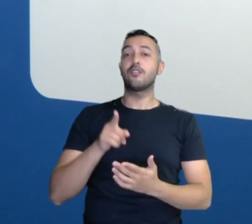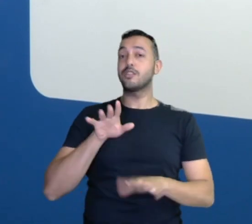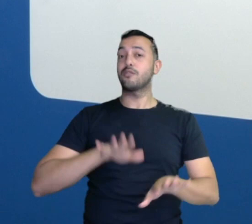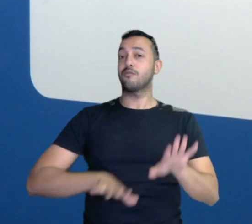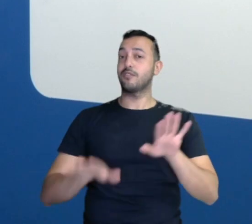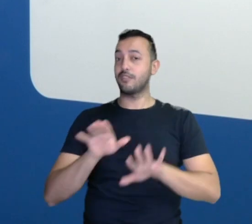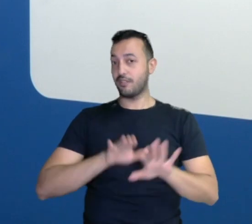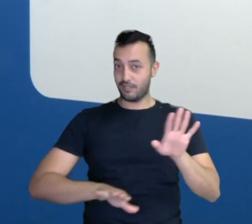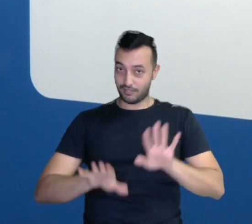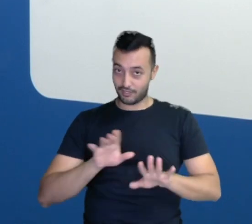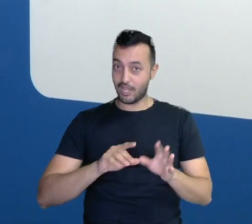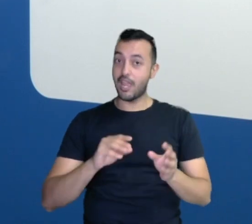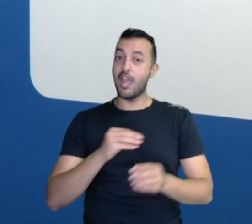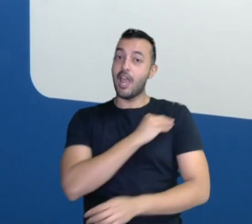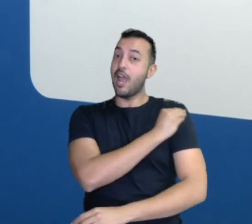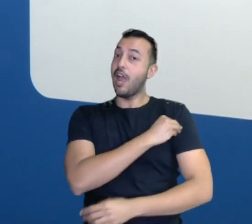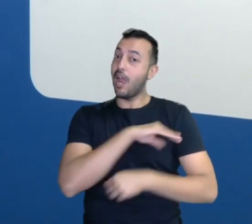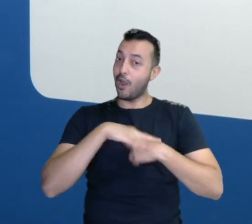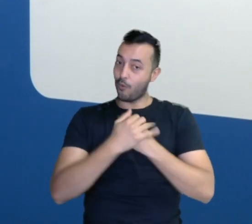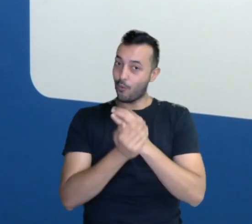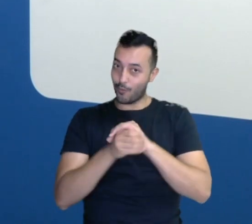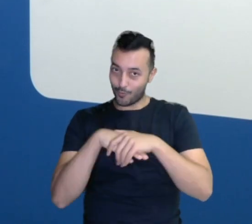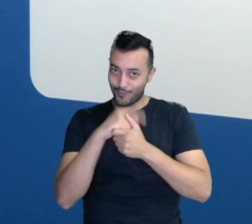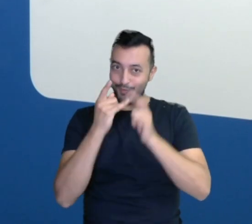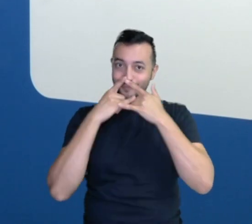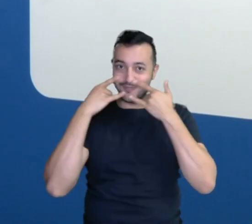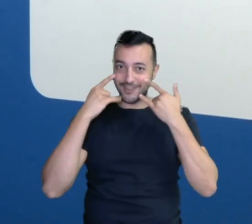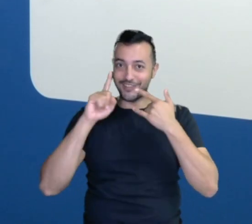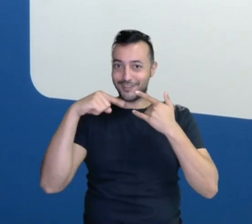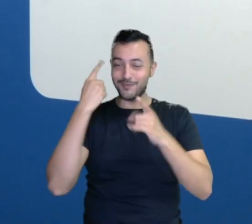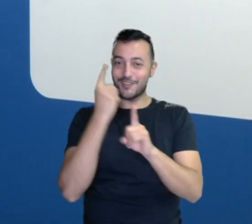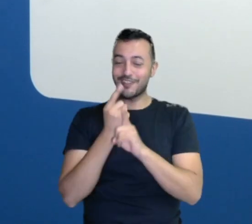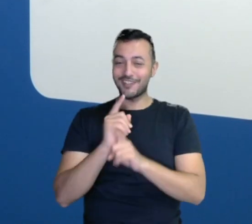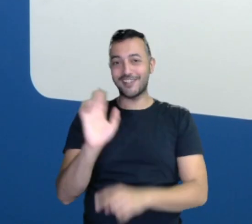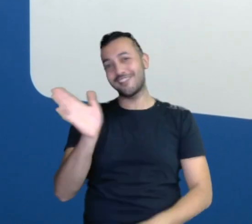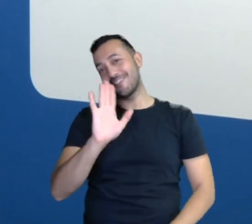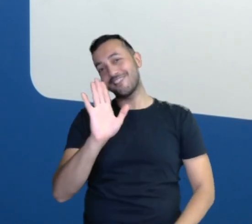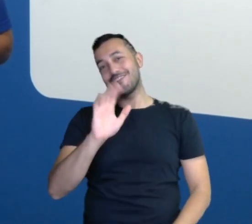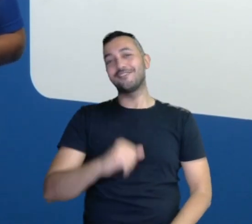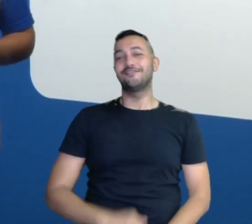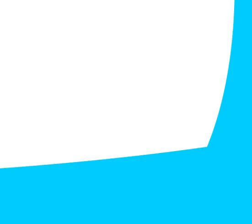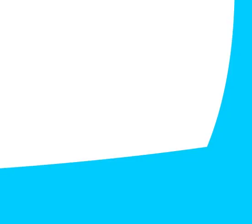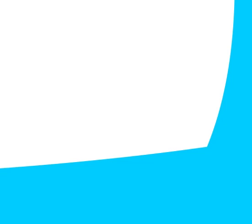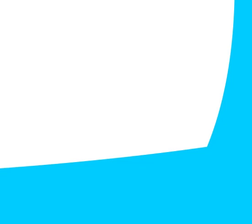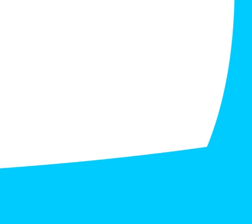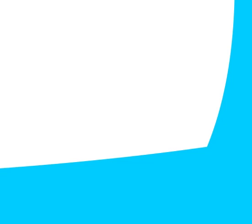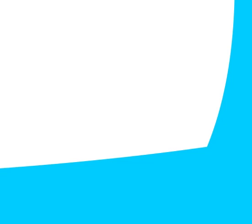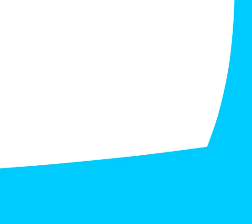cuidando, usando álcool em gel, usando máscara. E logo, logo a gente se encontra. Até mais, pessoal!